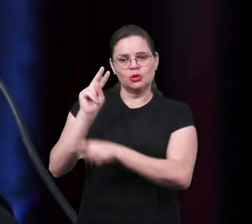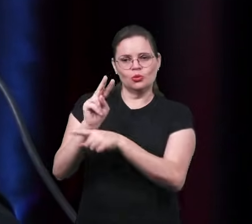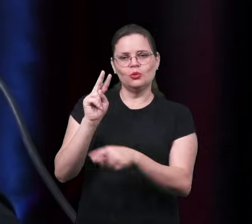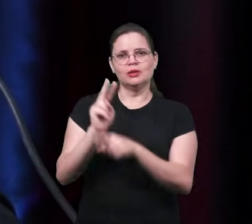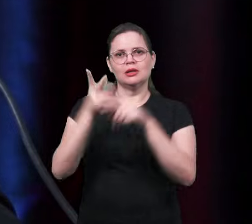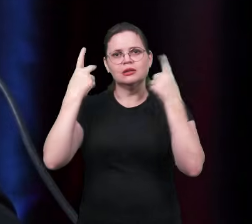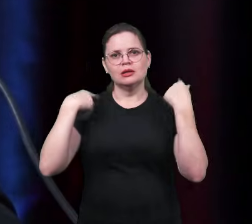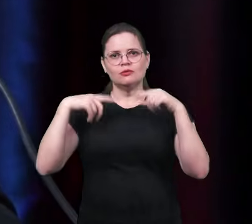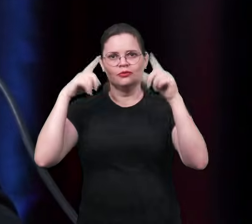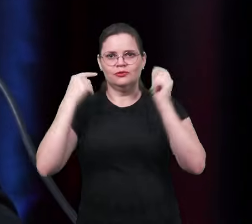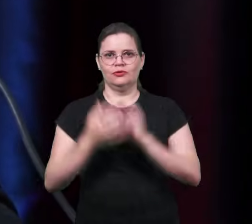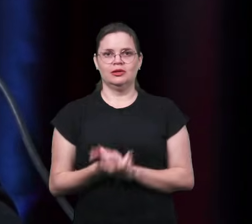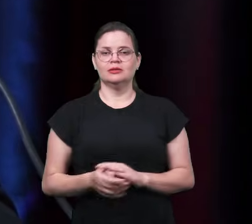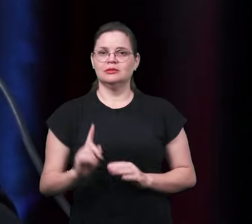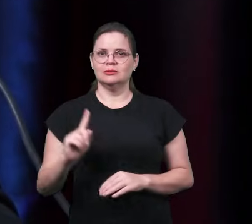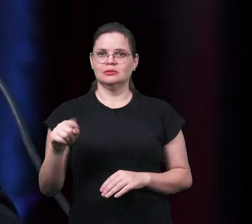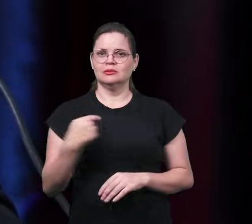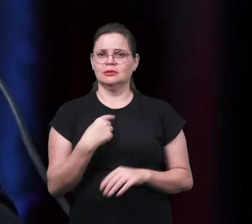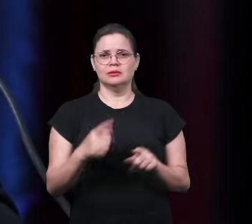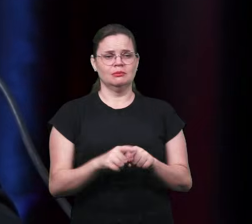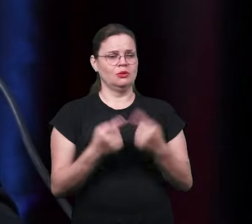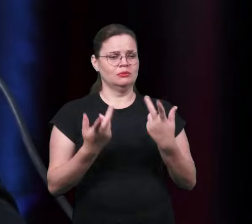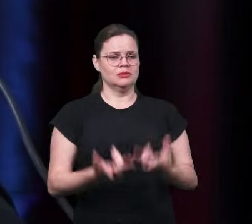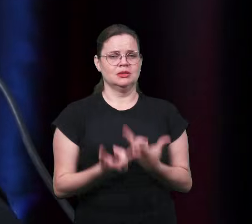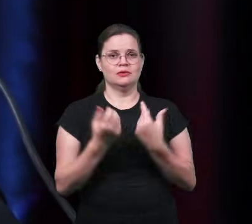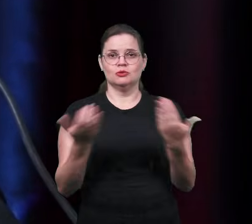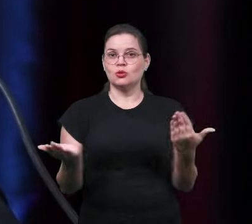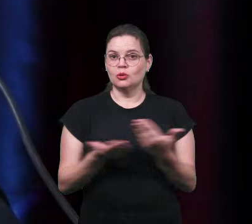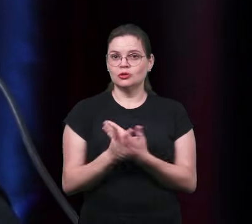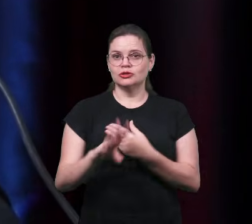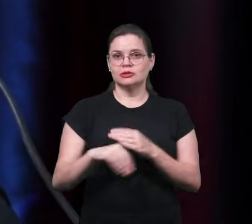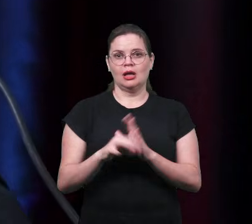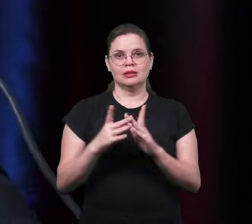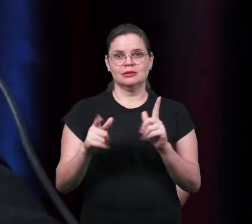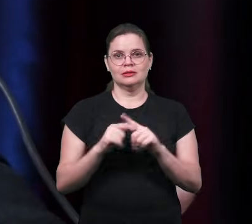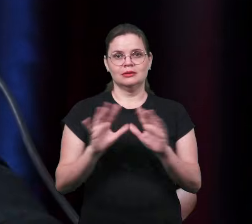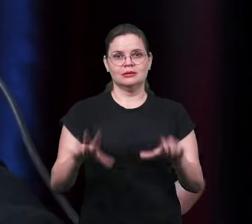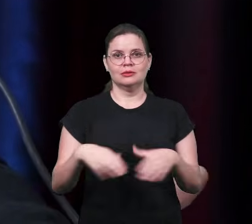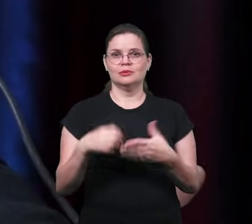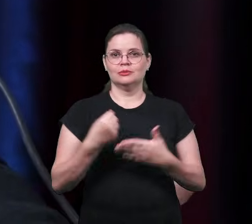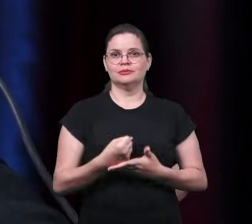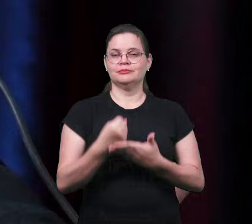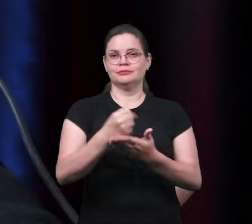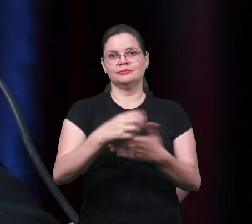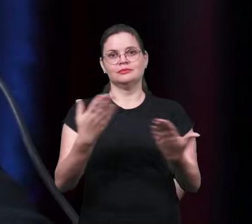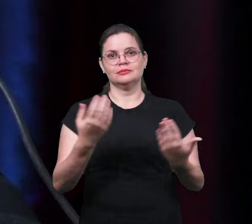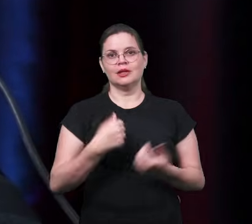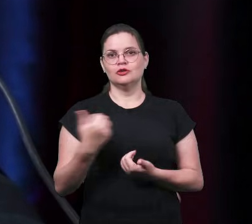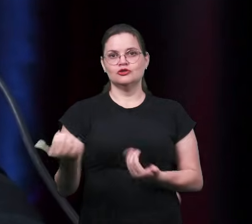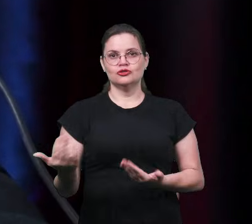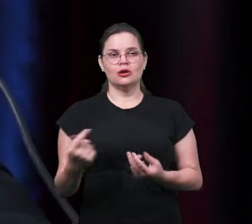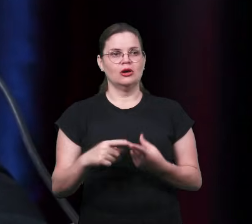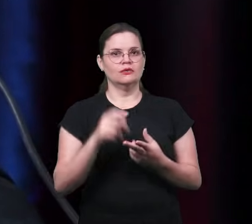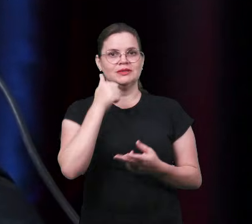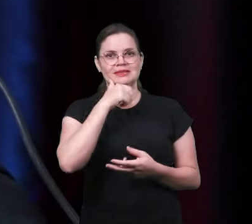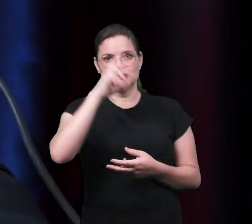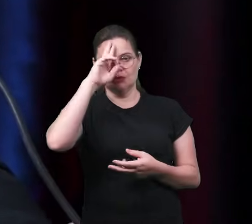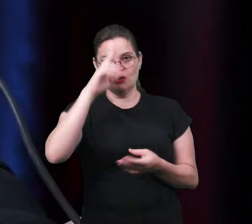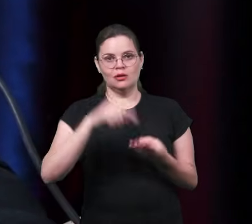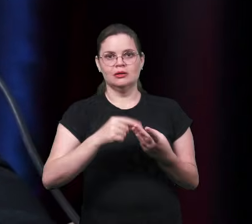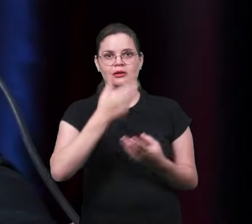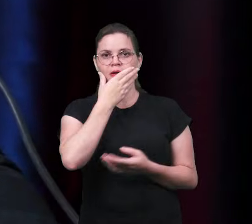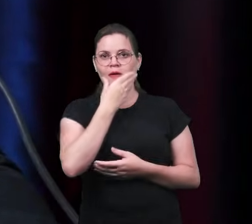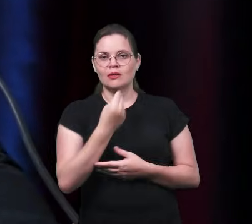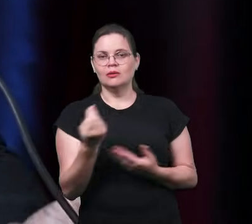da igreja, né, varões, jovens, senhoras, né, que são, nós recebemos,